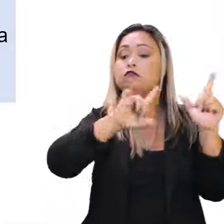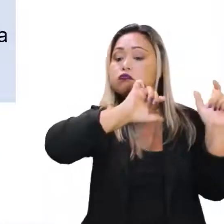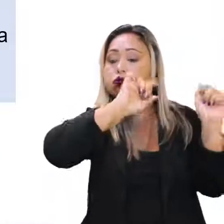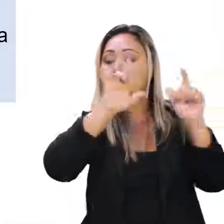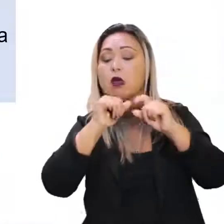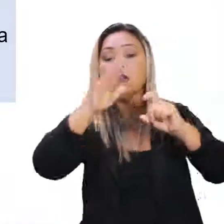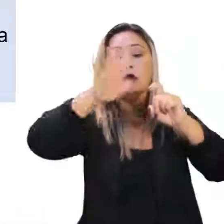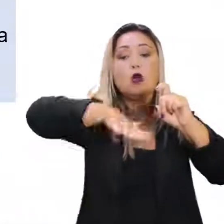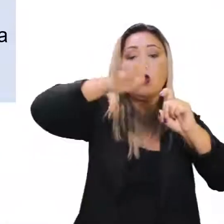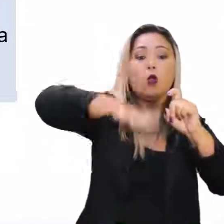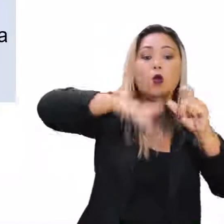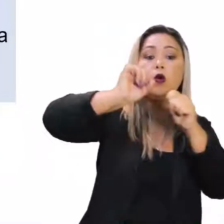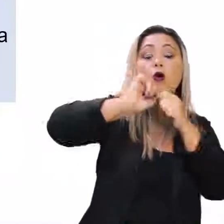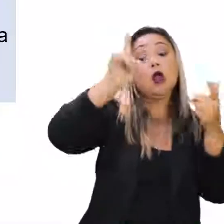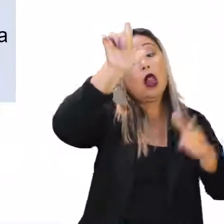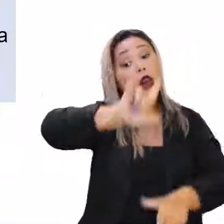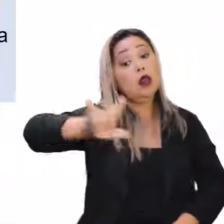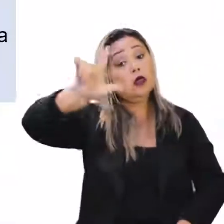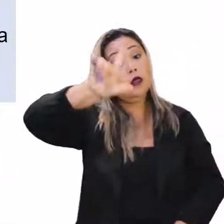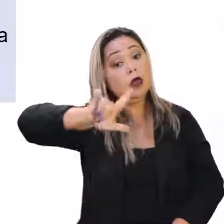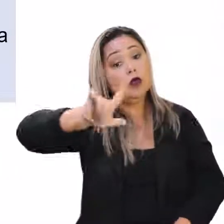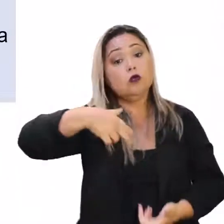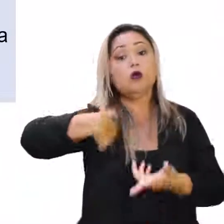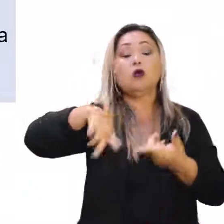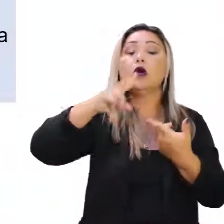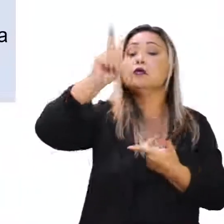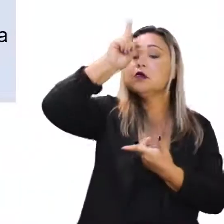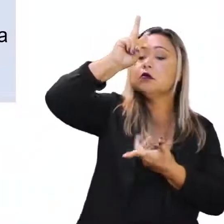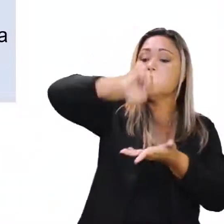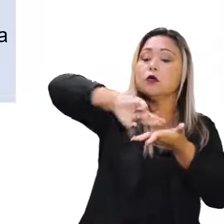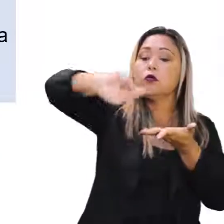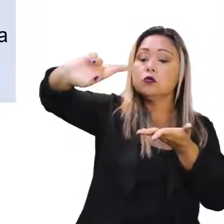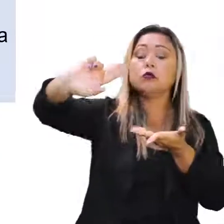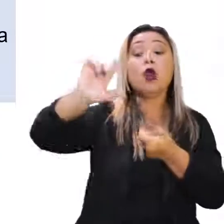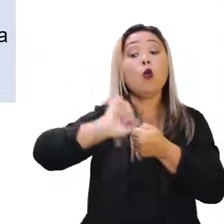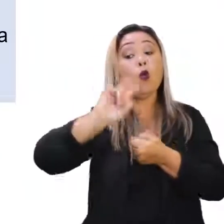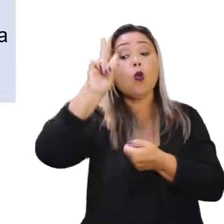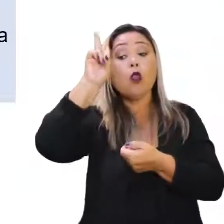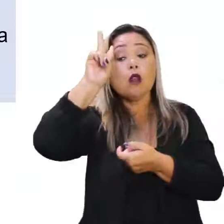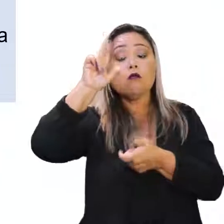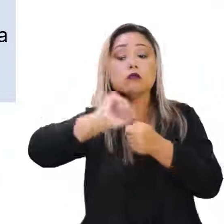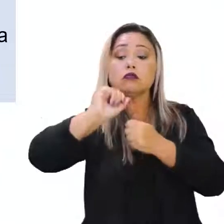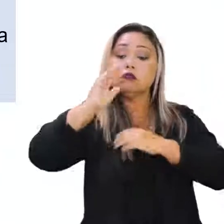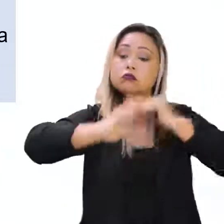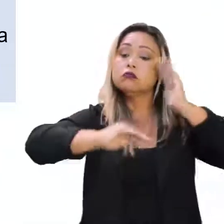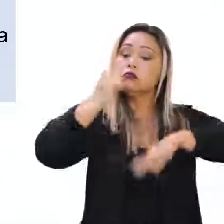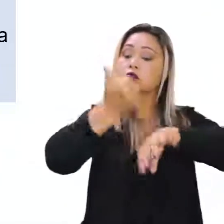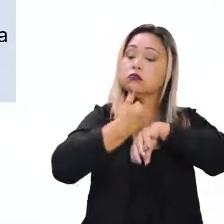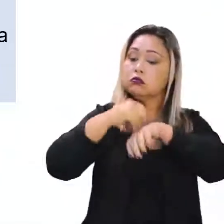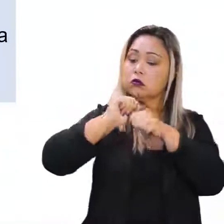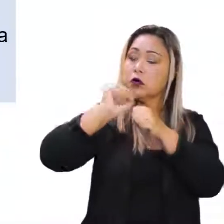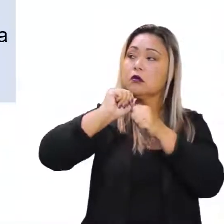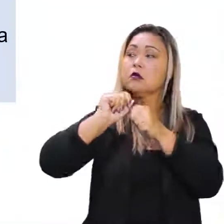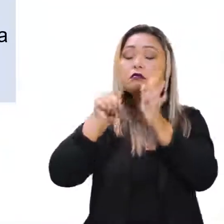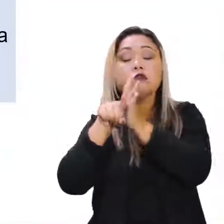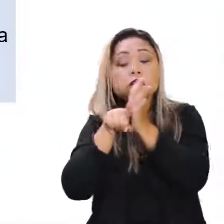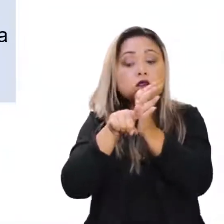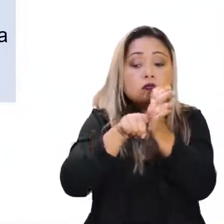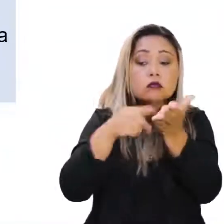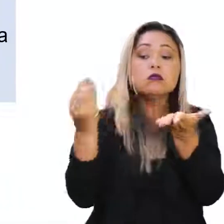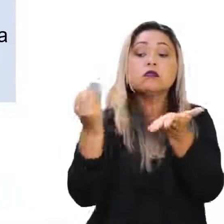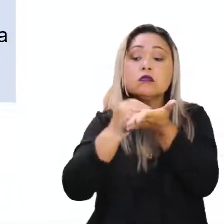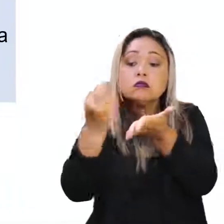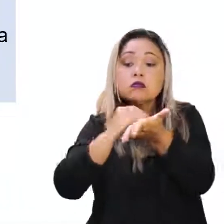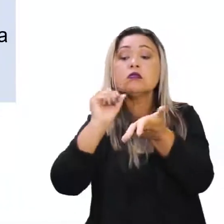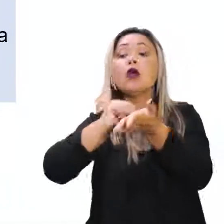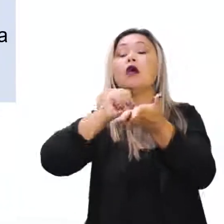história religiosa. Então, lembrando que sempre os artistas vão buscar informações sobre esses temas aí para fazer sua obra. Registro